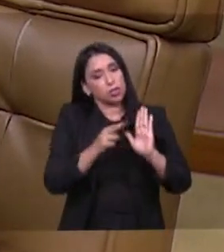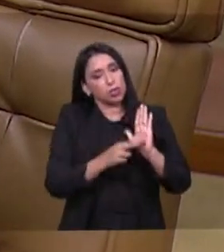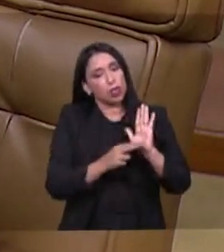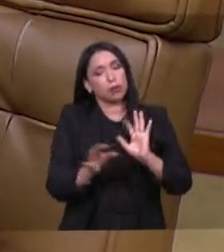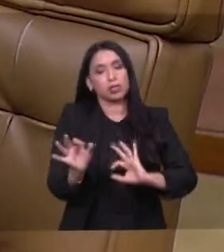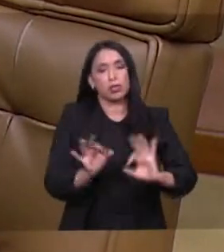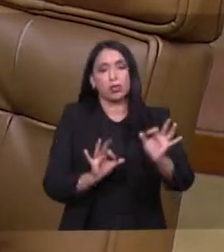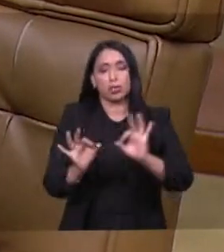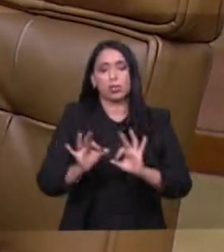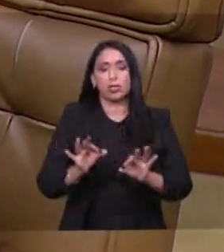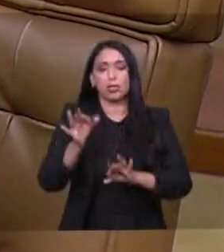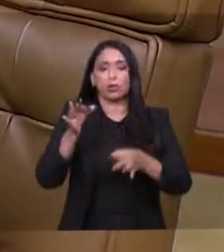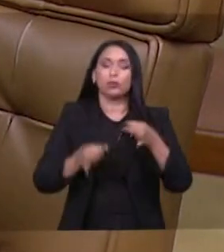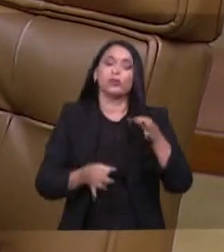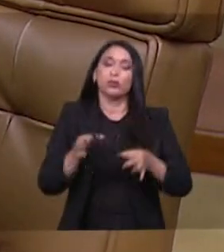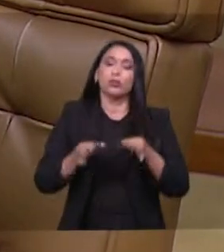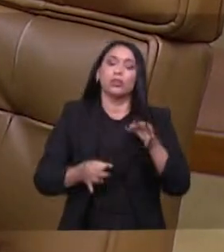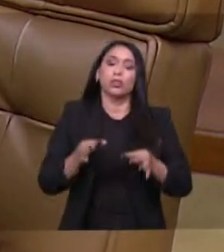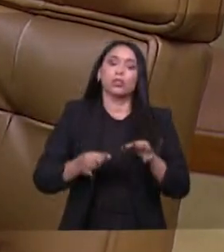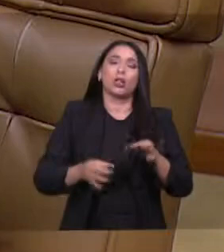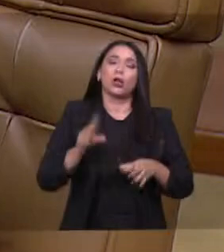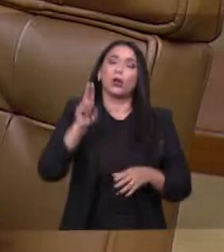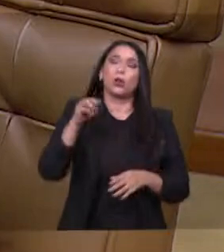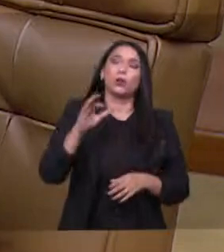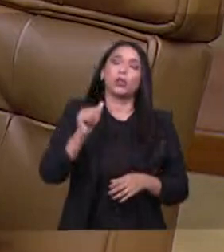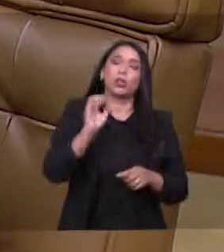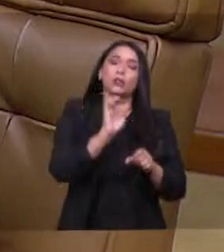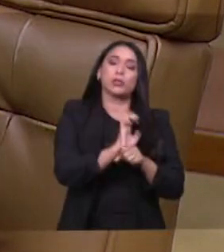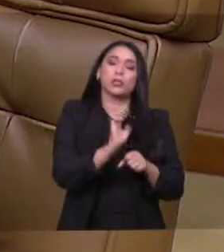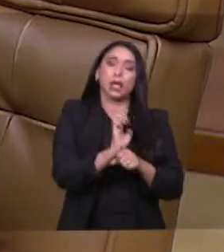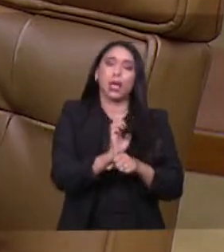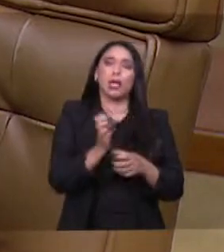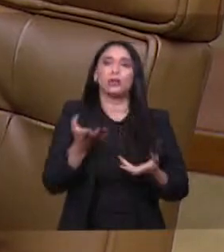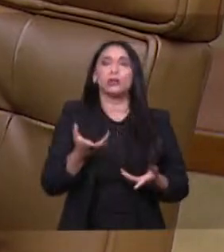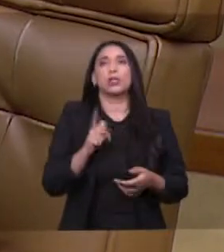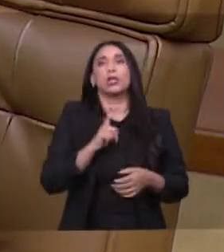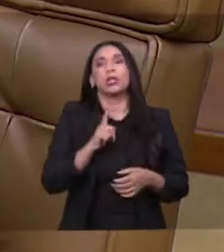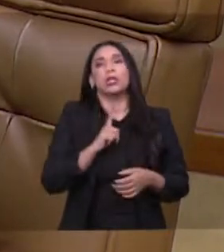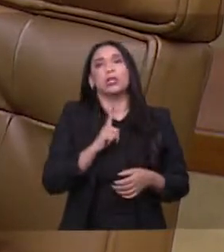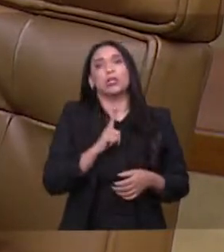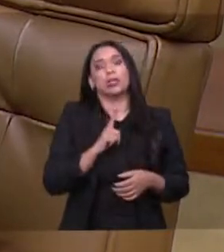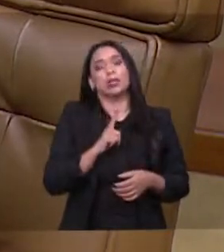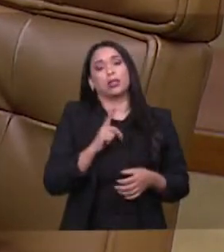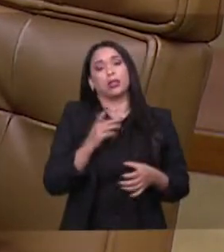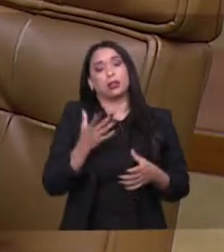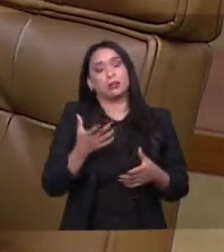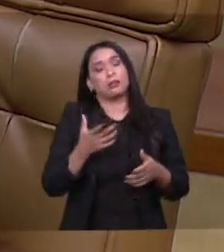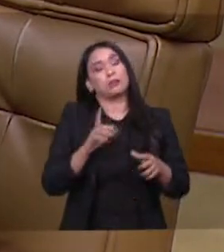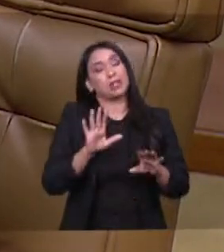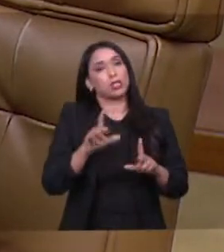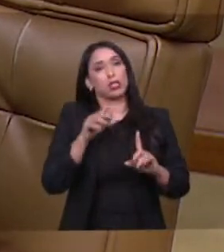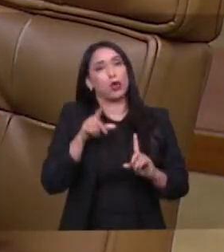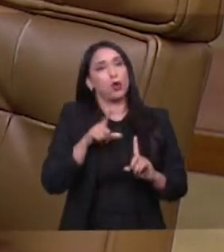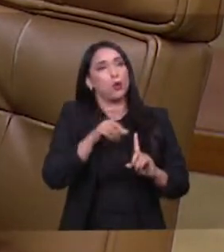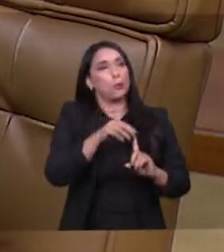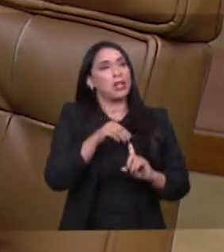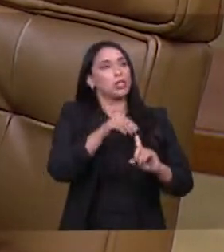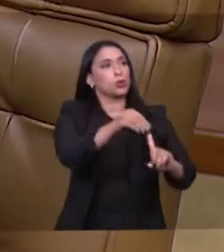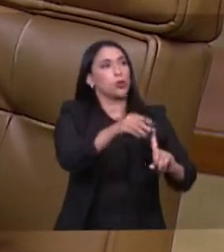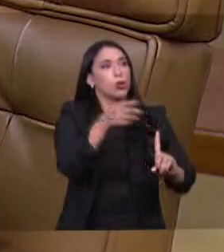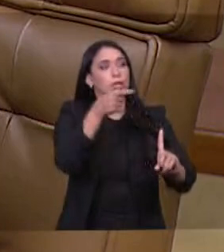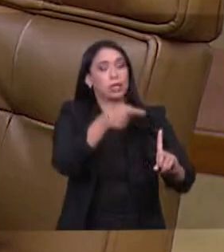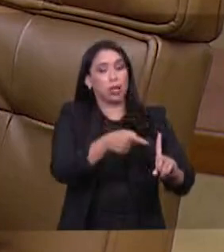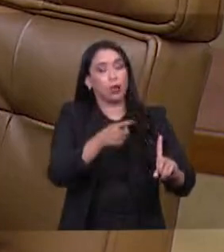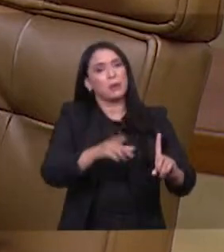judiciária da União e dos Estados e do Distrito Federal. Então, não seria uma escolha específica, mas sim a necessidade de